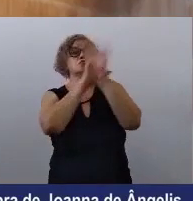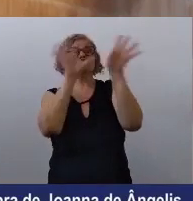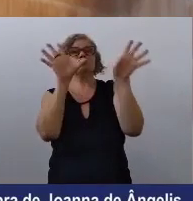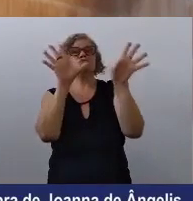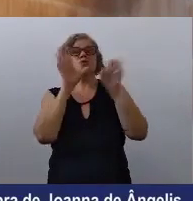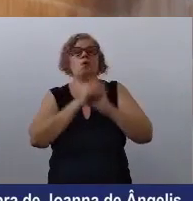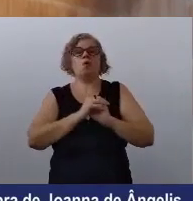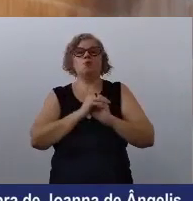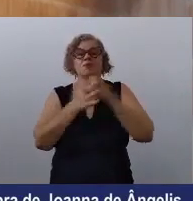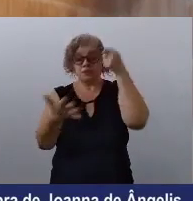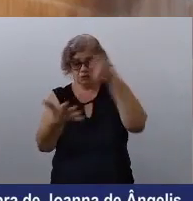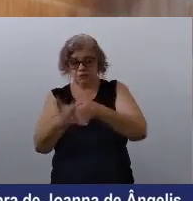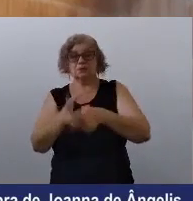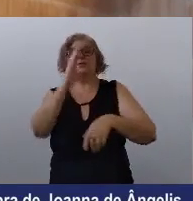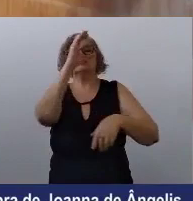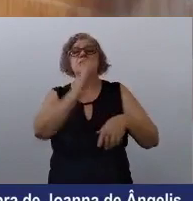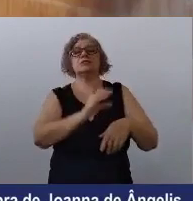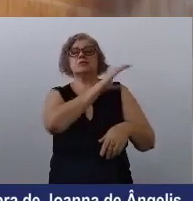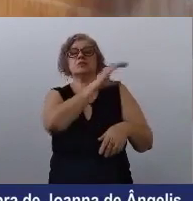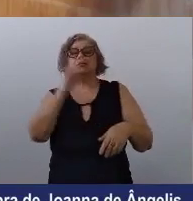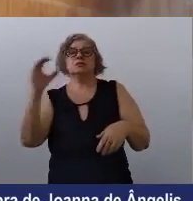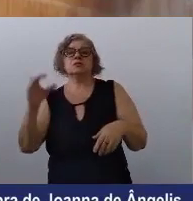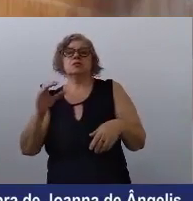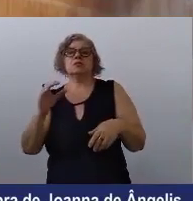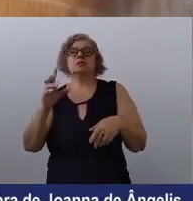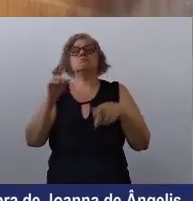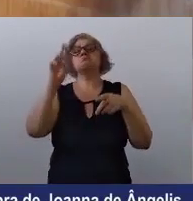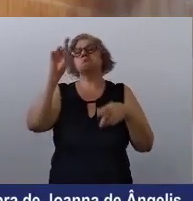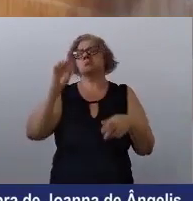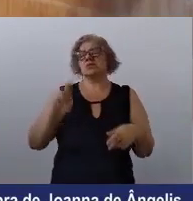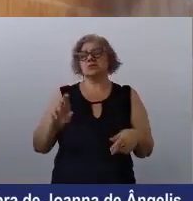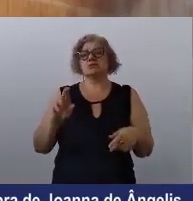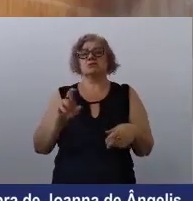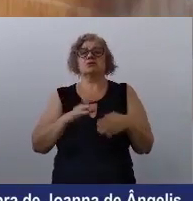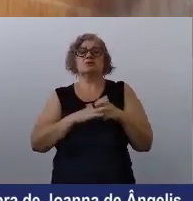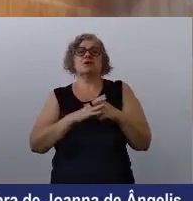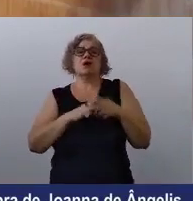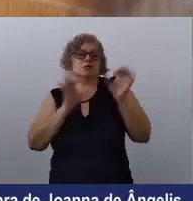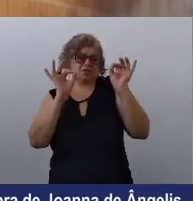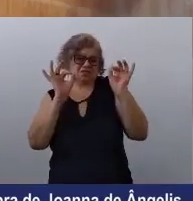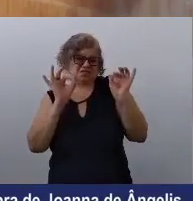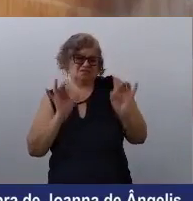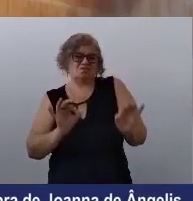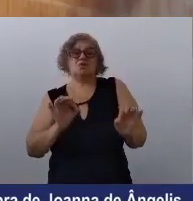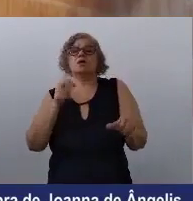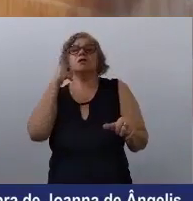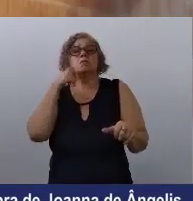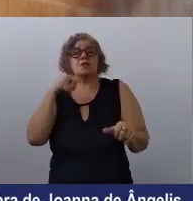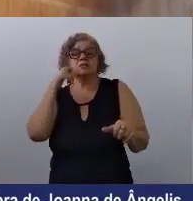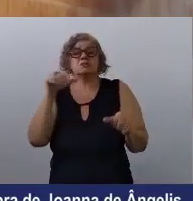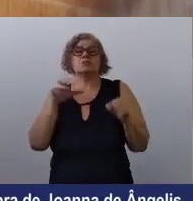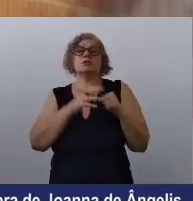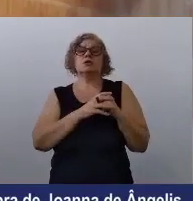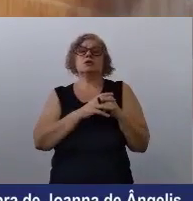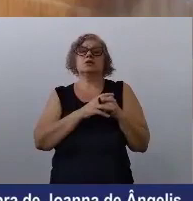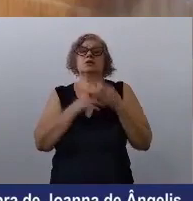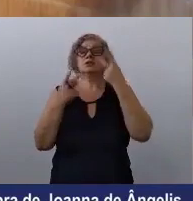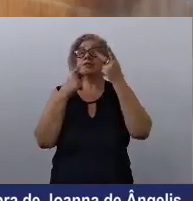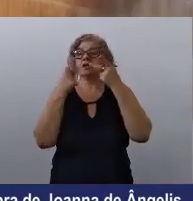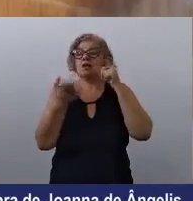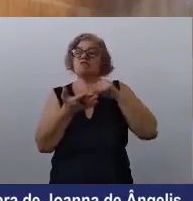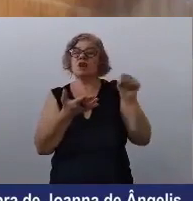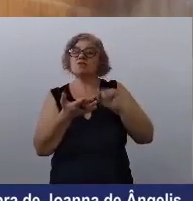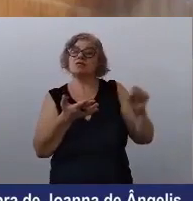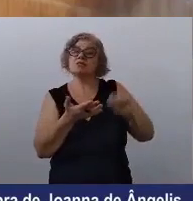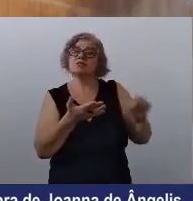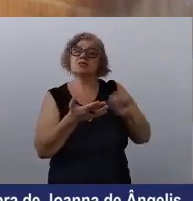que determinação de igreja, que ditame da razão faz a lei tão severa para nós.